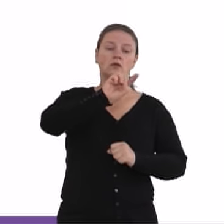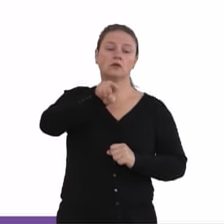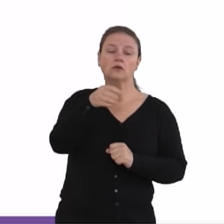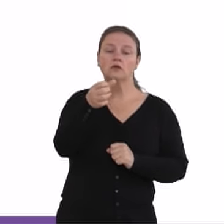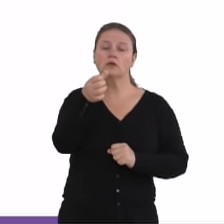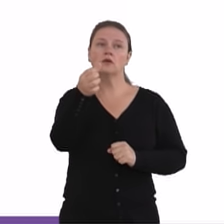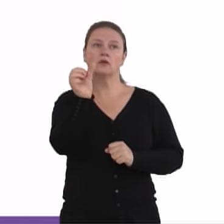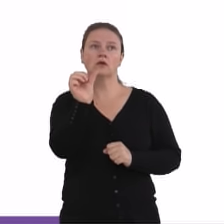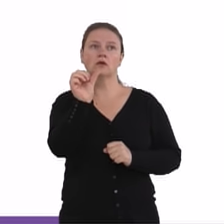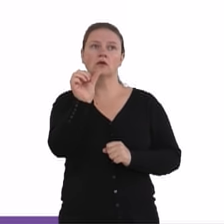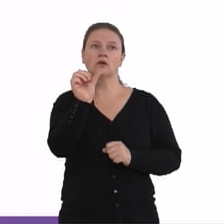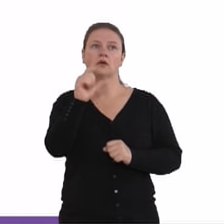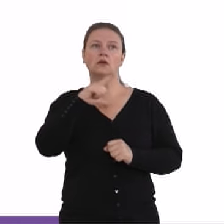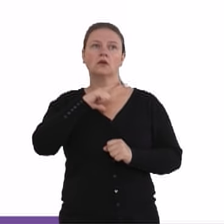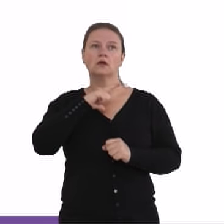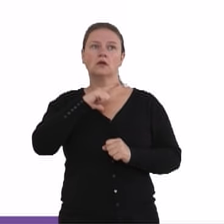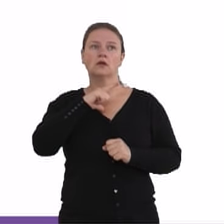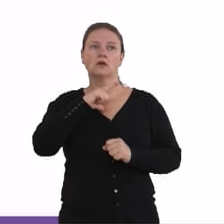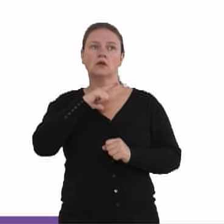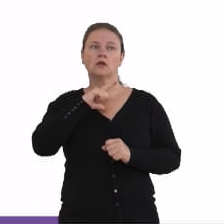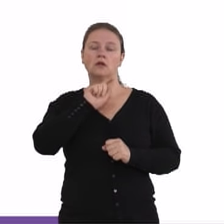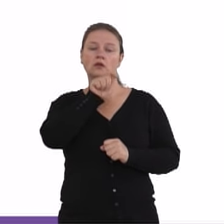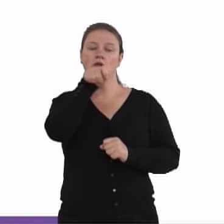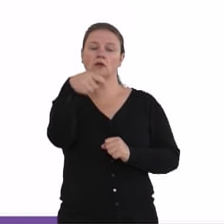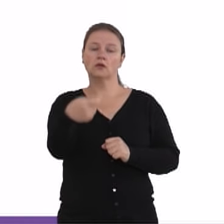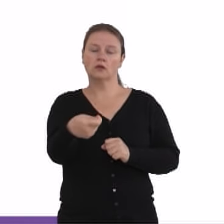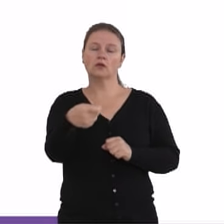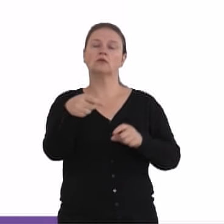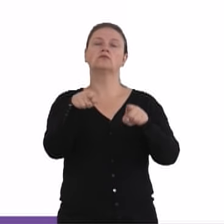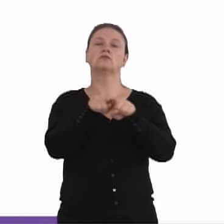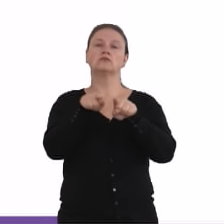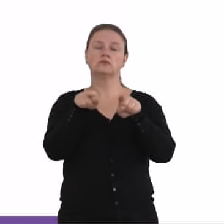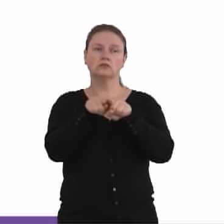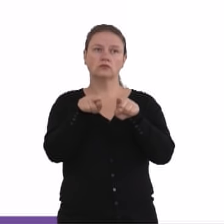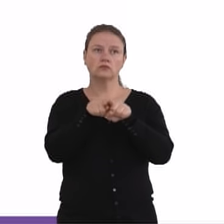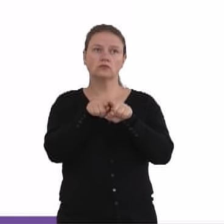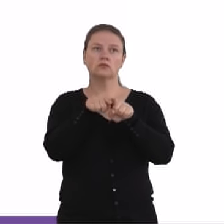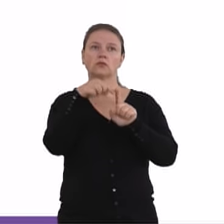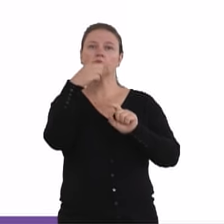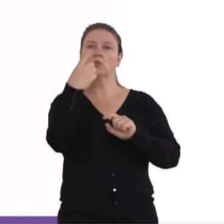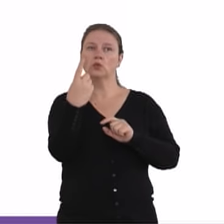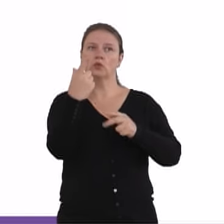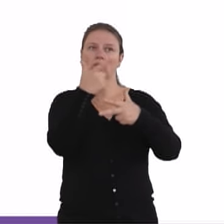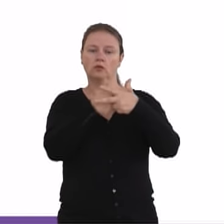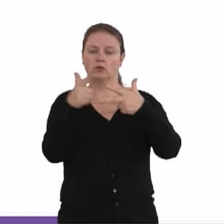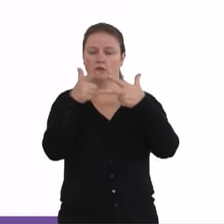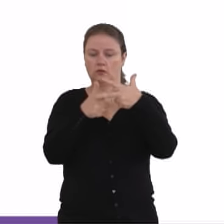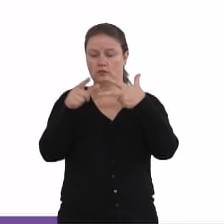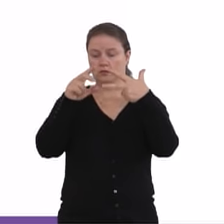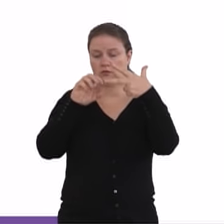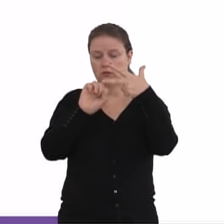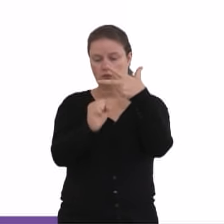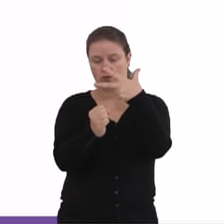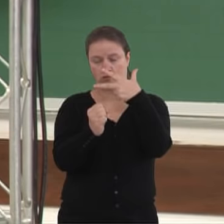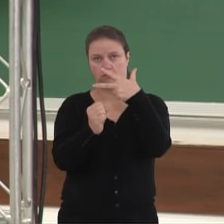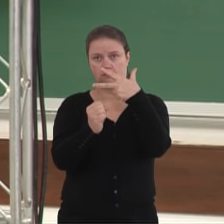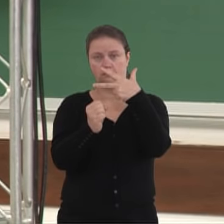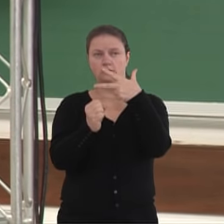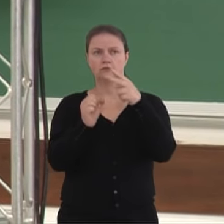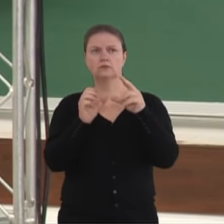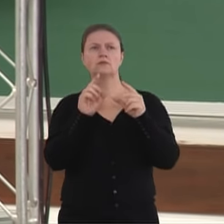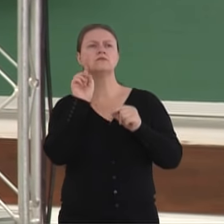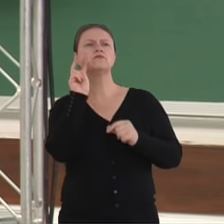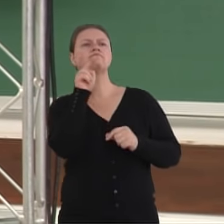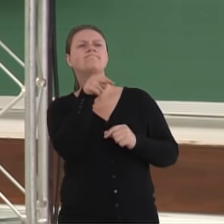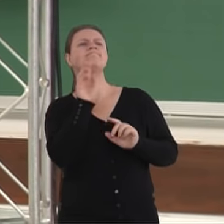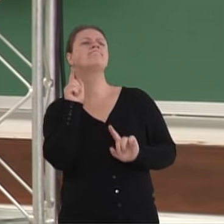em cima do 6, que é uma dízima, o 1 e a raiz quadrada de 8. Esse vai ser